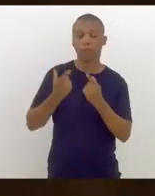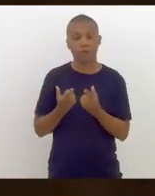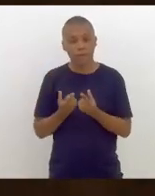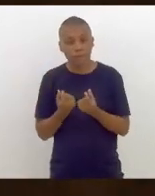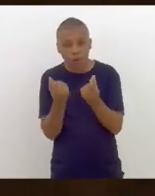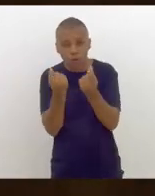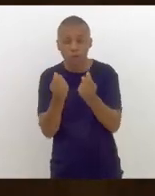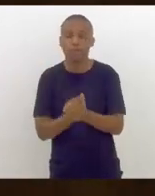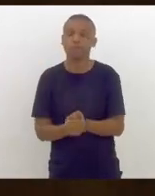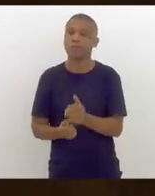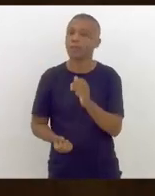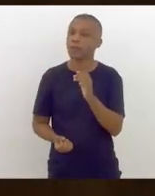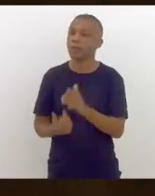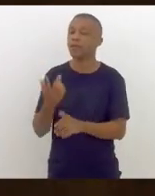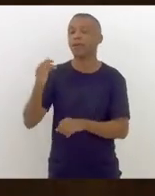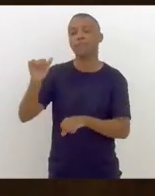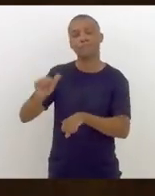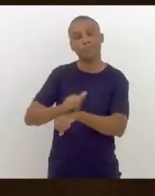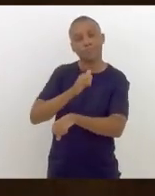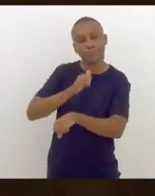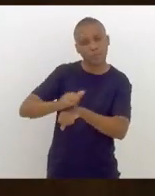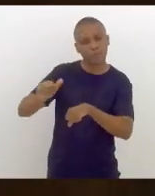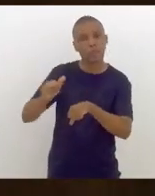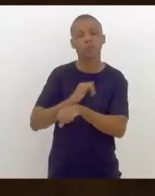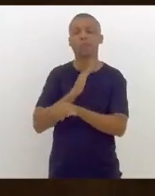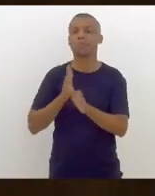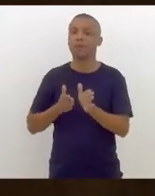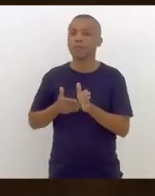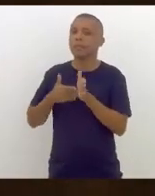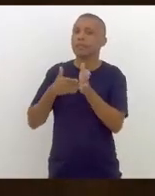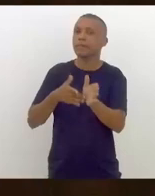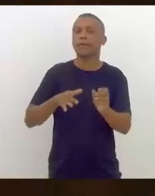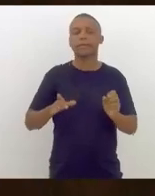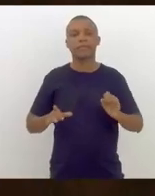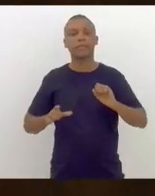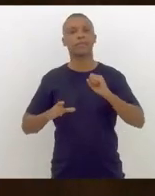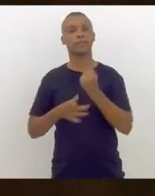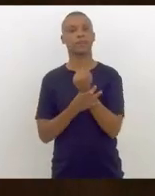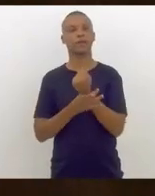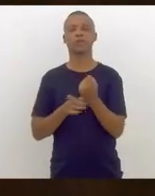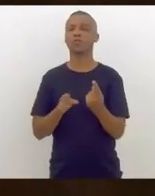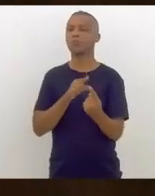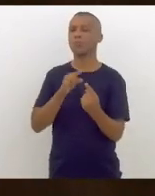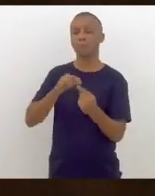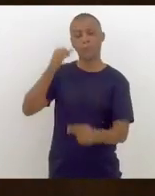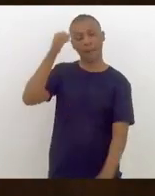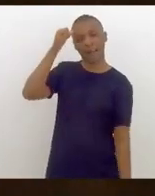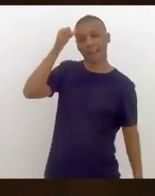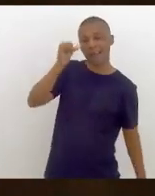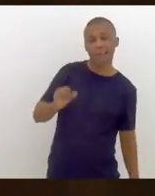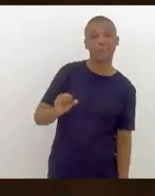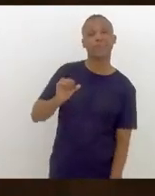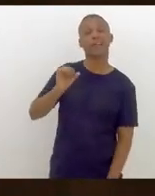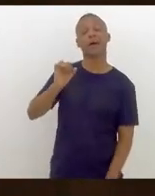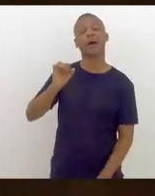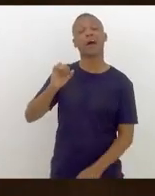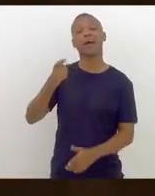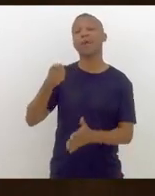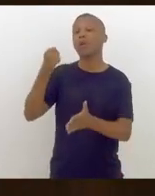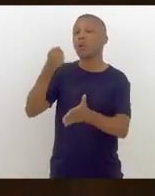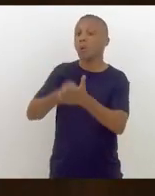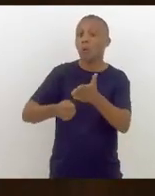criem os chamados mecanismos de integridades destinados a inibir prevenir e reprimir